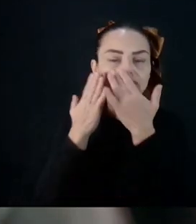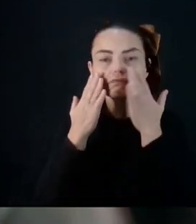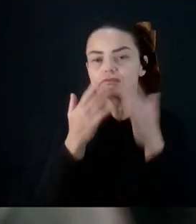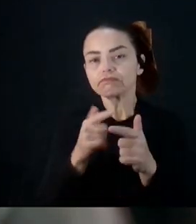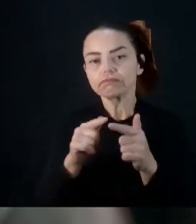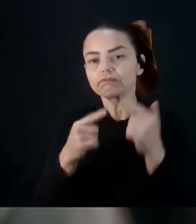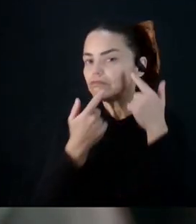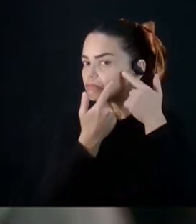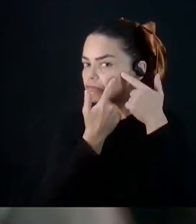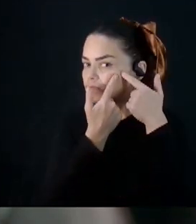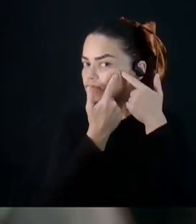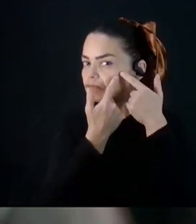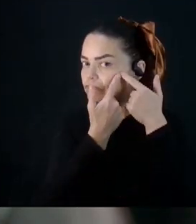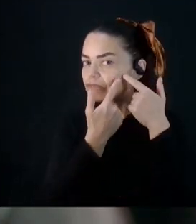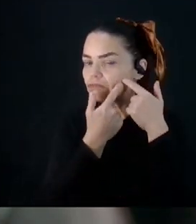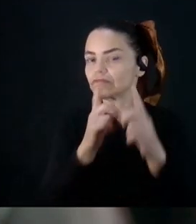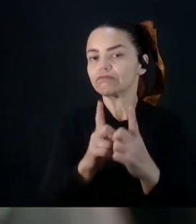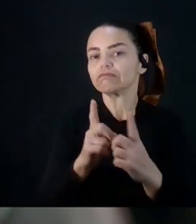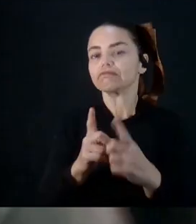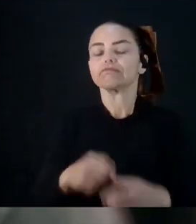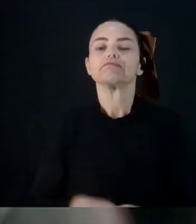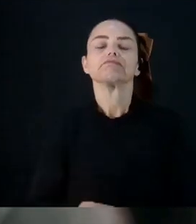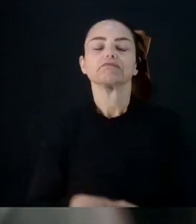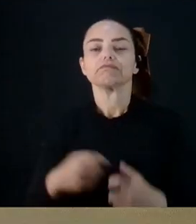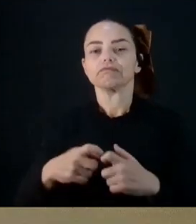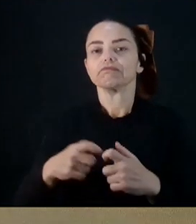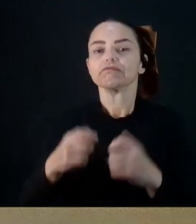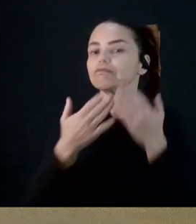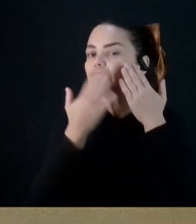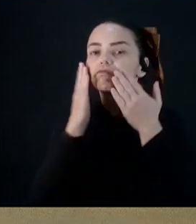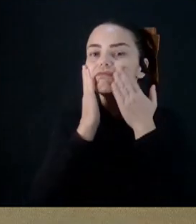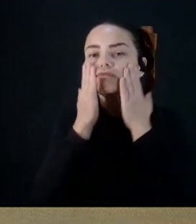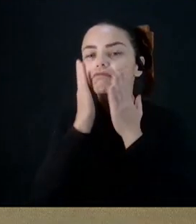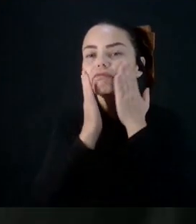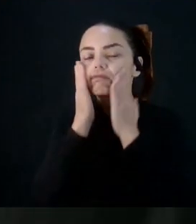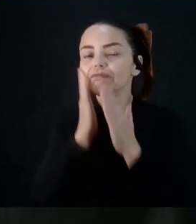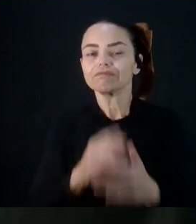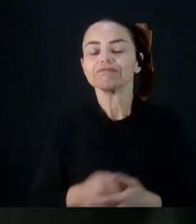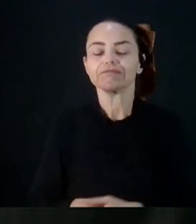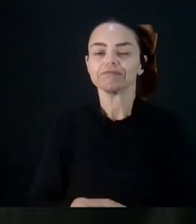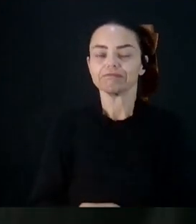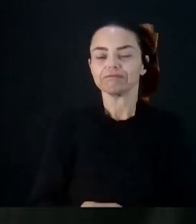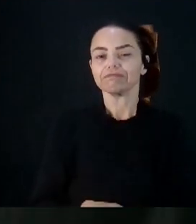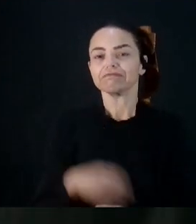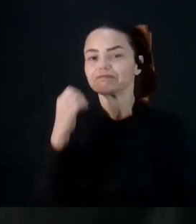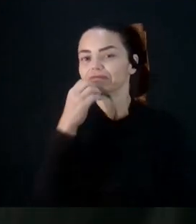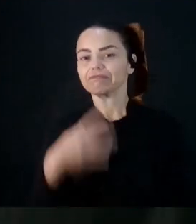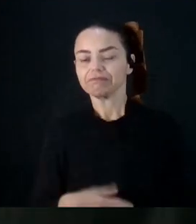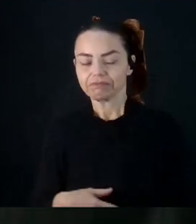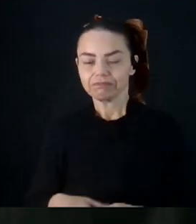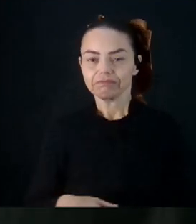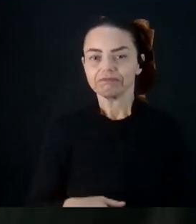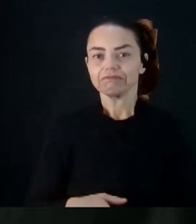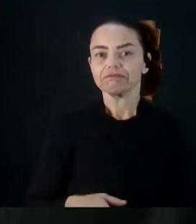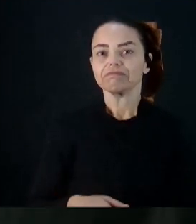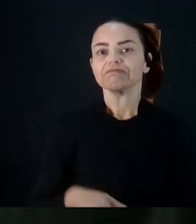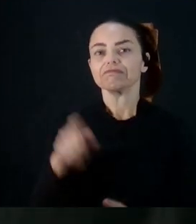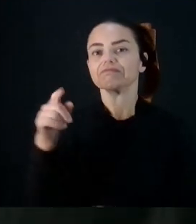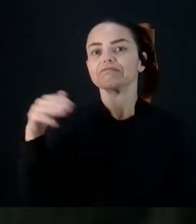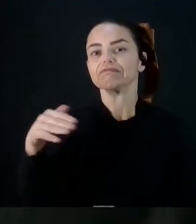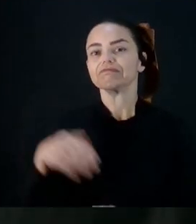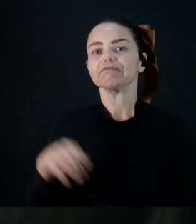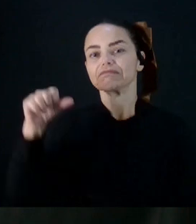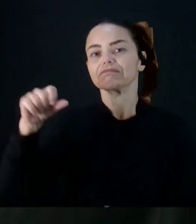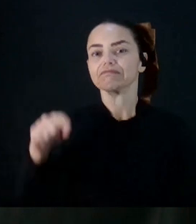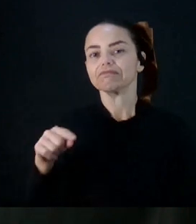faz uma consulta com o dermatologista, que aí a gente consegue tratar da melhor maneira possível. Muito bem, vamos lá. 1 minutinho para as 9, pode colocar